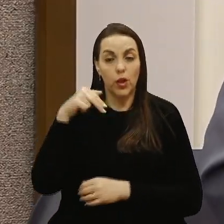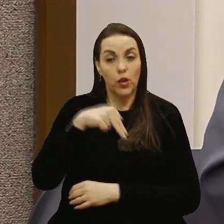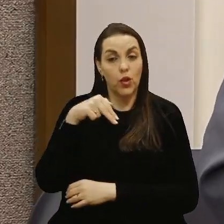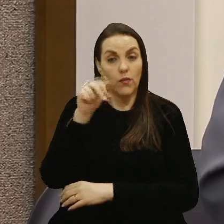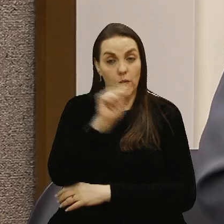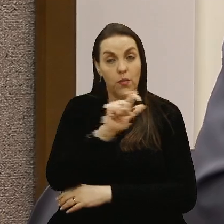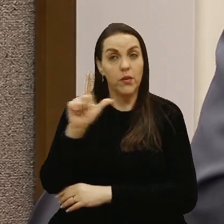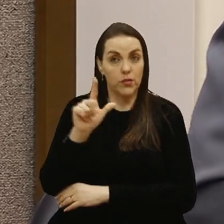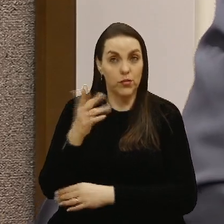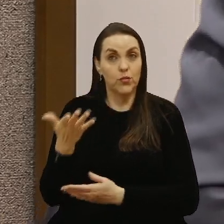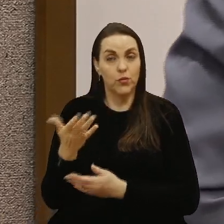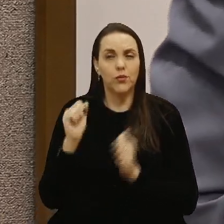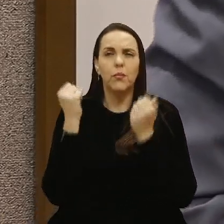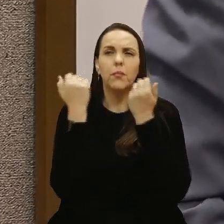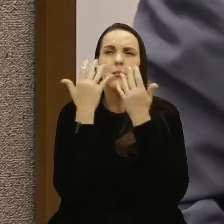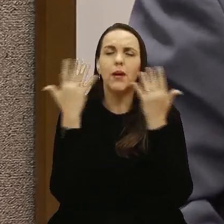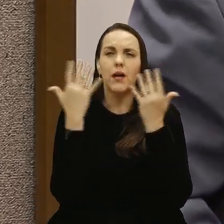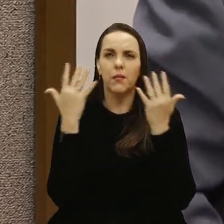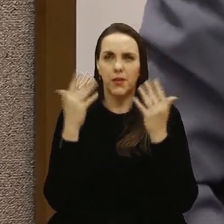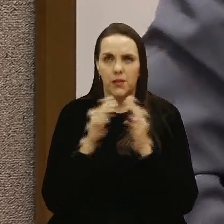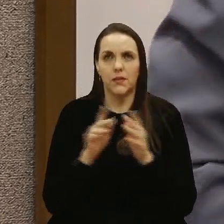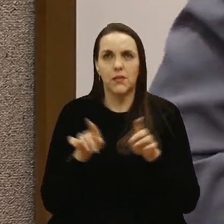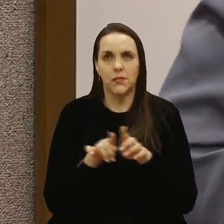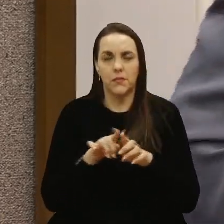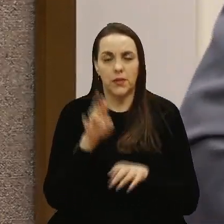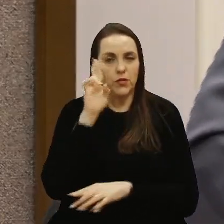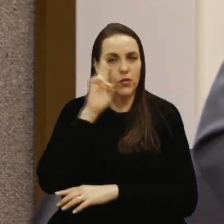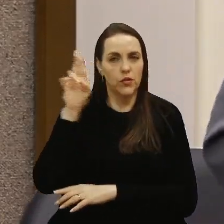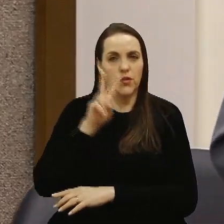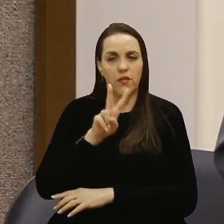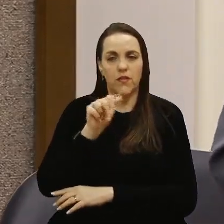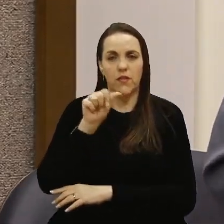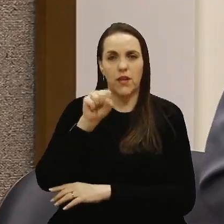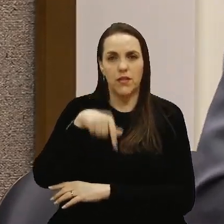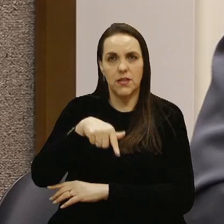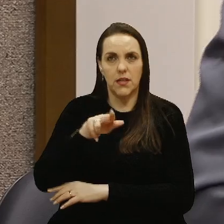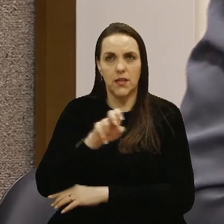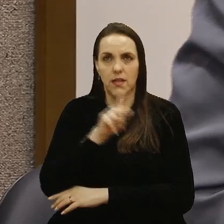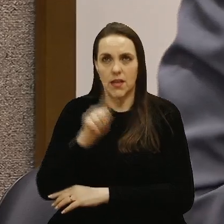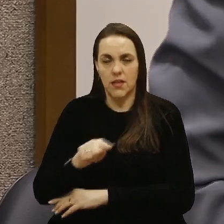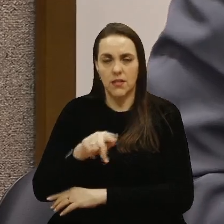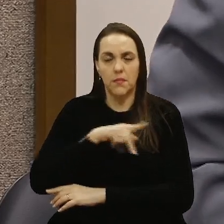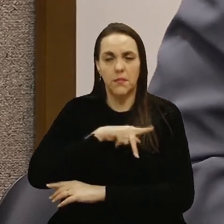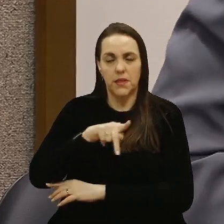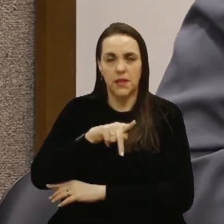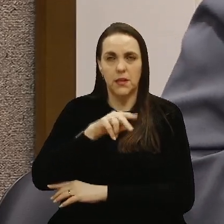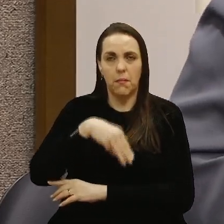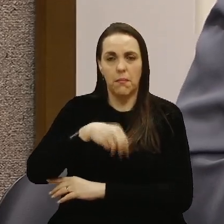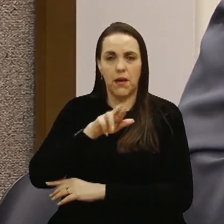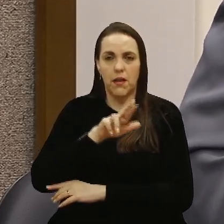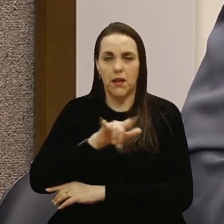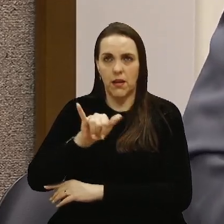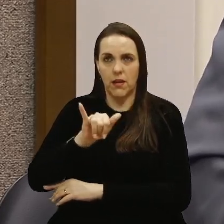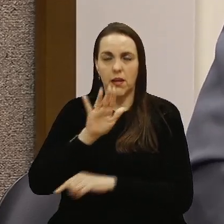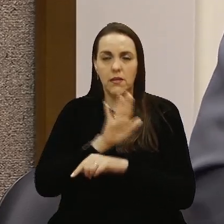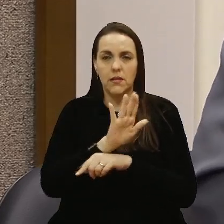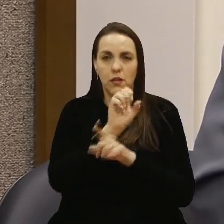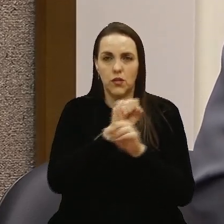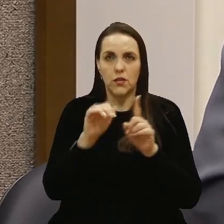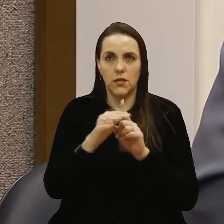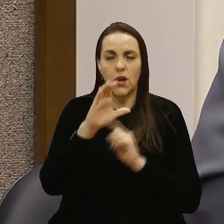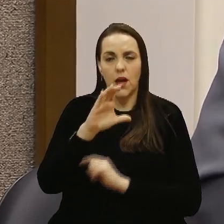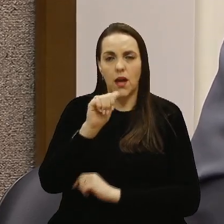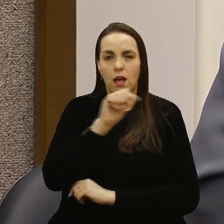Azul. Então, parabéns ao diretor Vasques, a presidente Marli, assistente social Cassiana, a